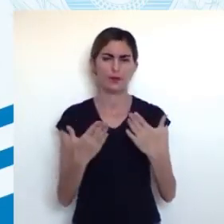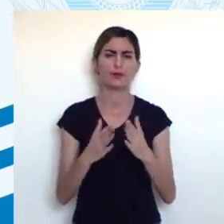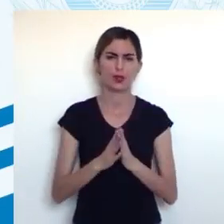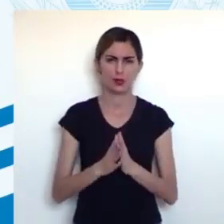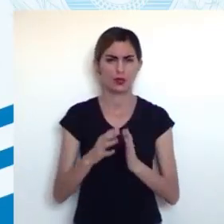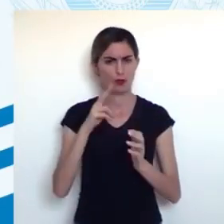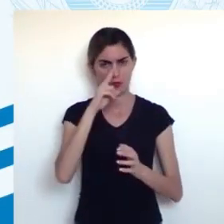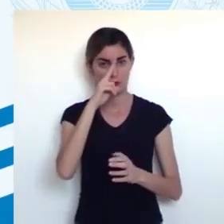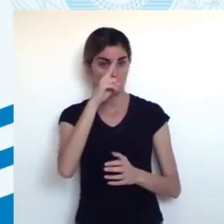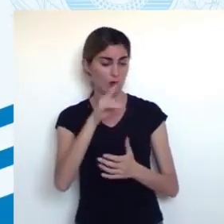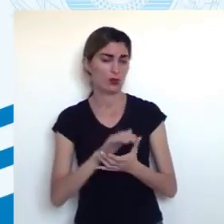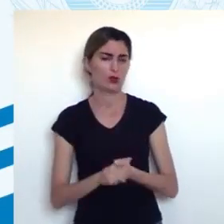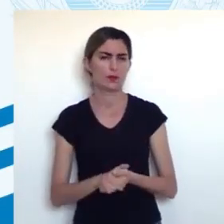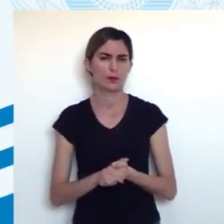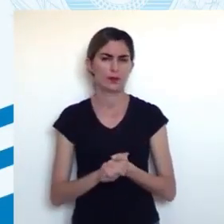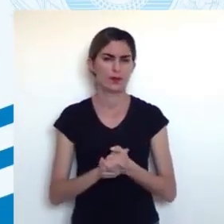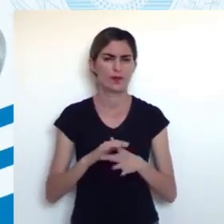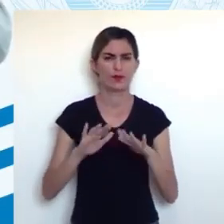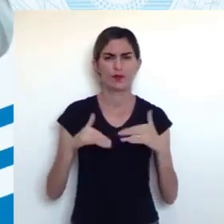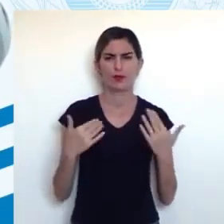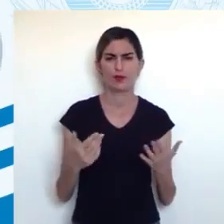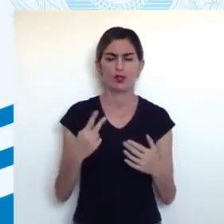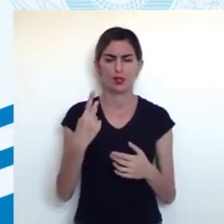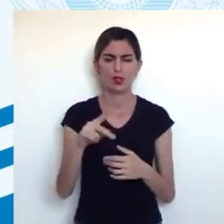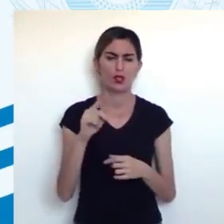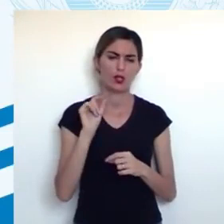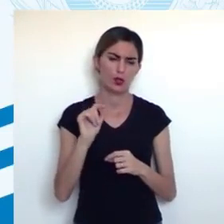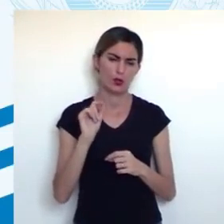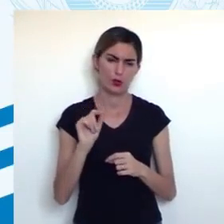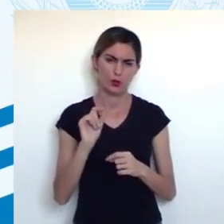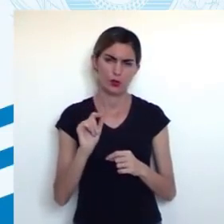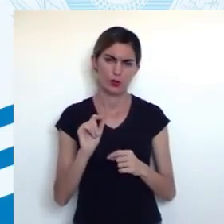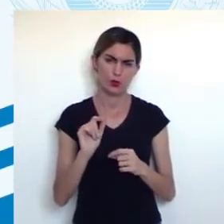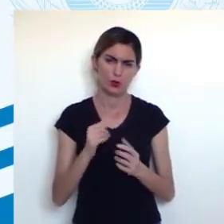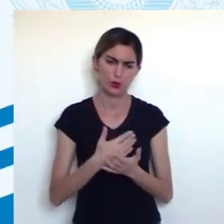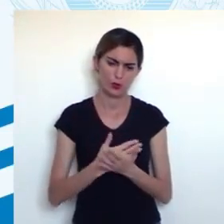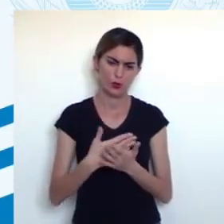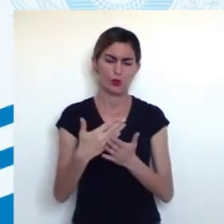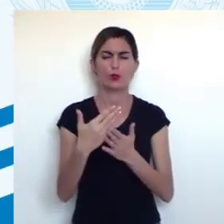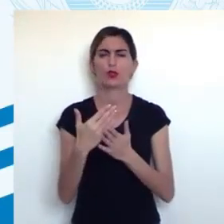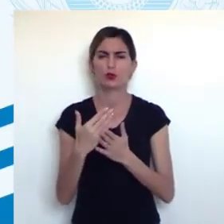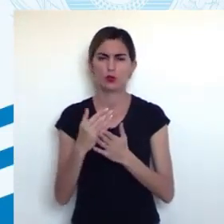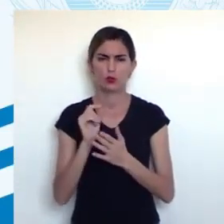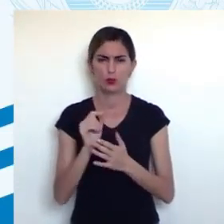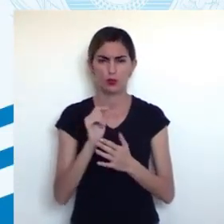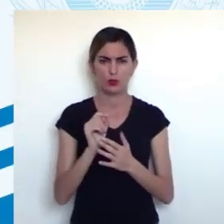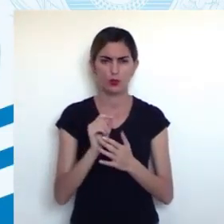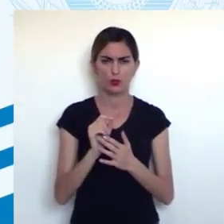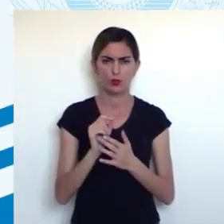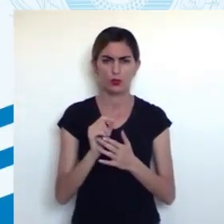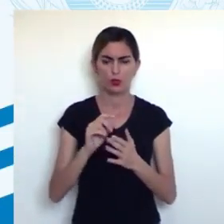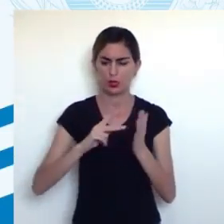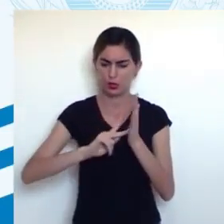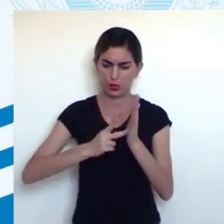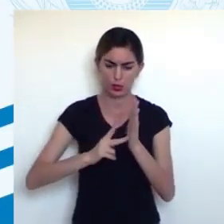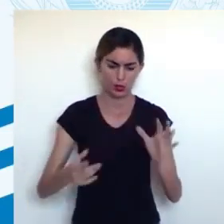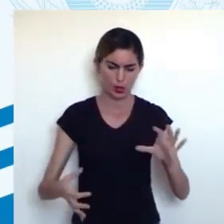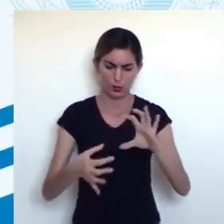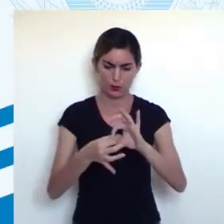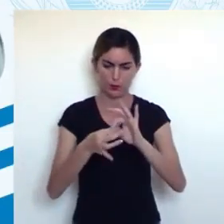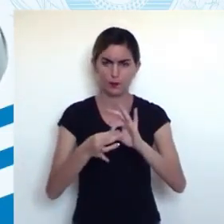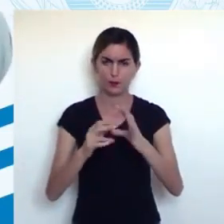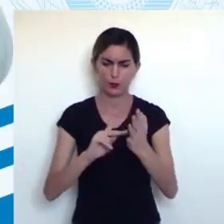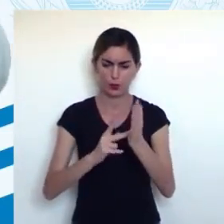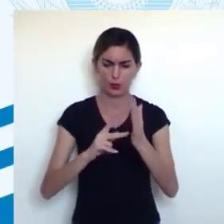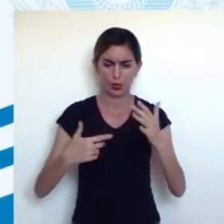presença muito forte. Então, ele foi o quê? Formulou-se em meio aos sindicatos